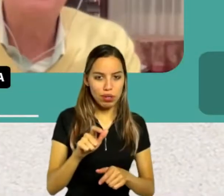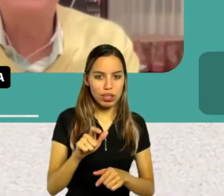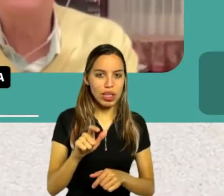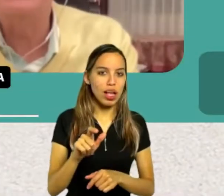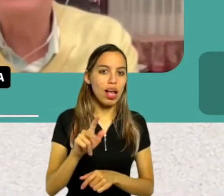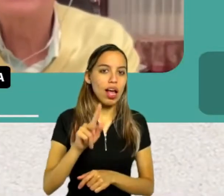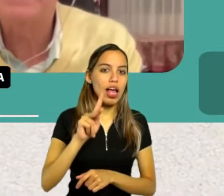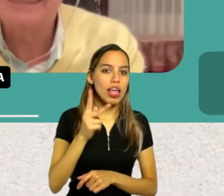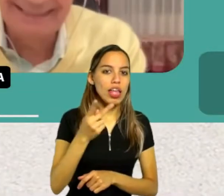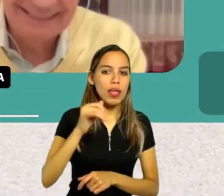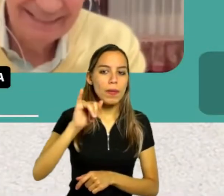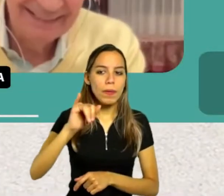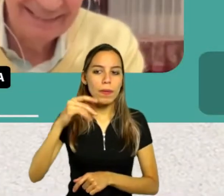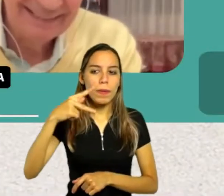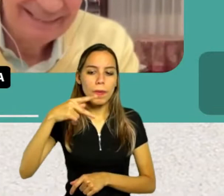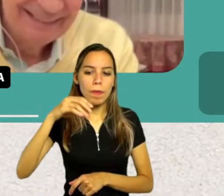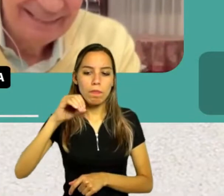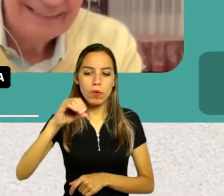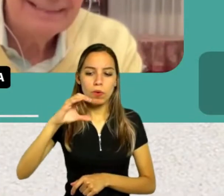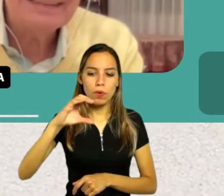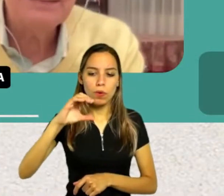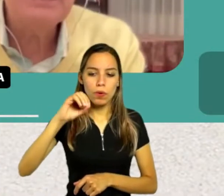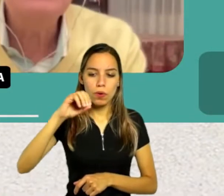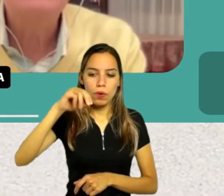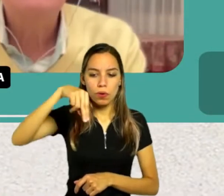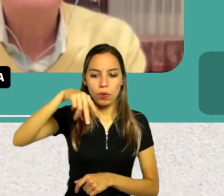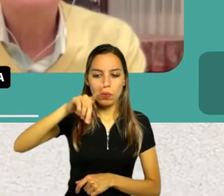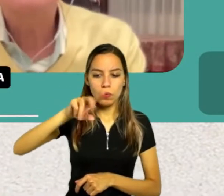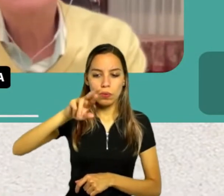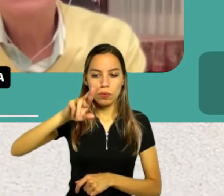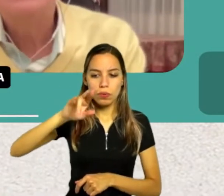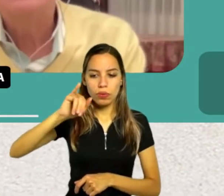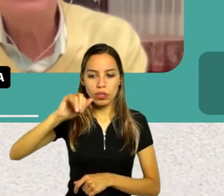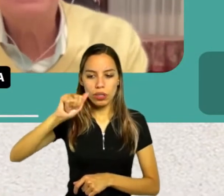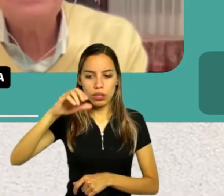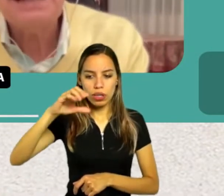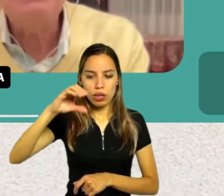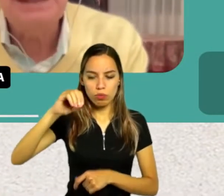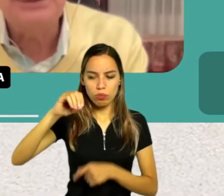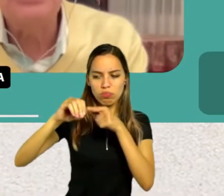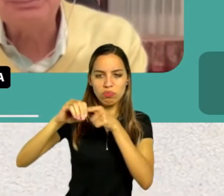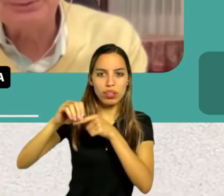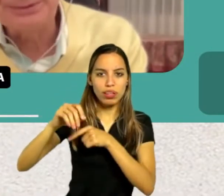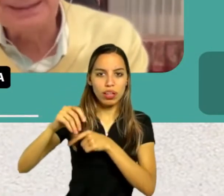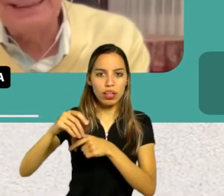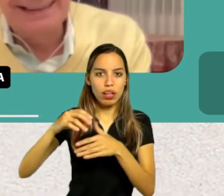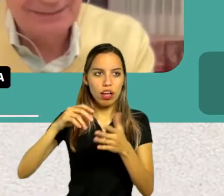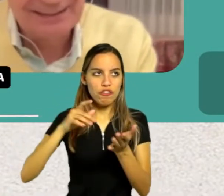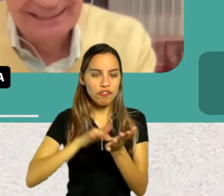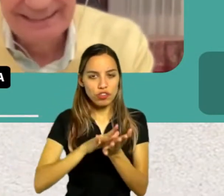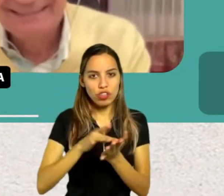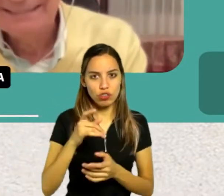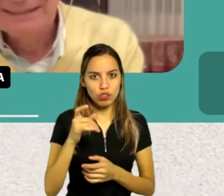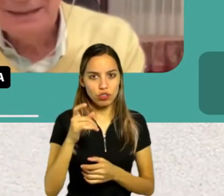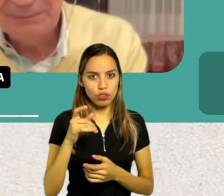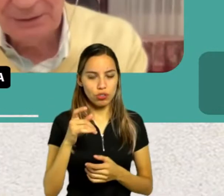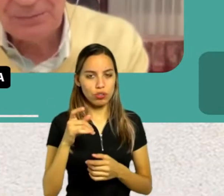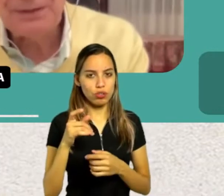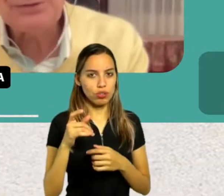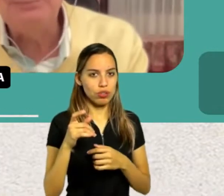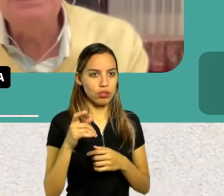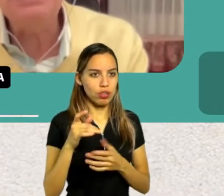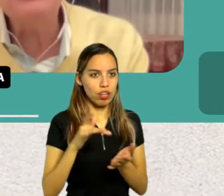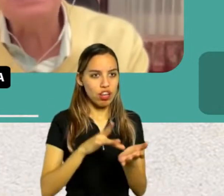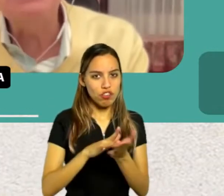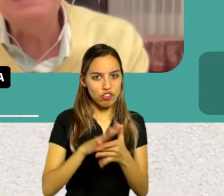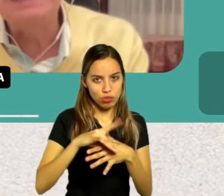Com os hipocondríacos. Eu acho que eu tenho vários amigos hipocondríacos. Vários